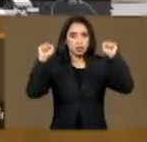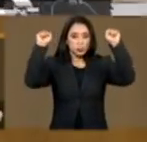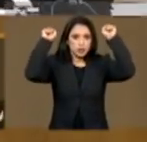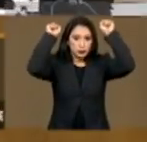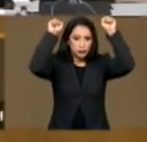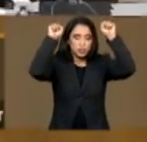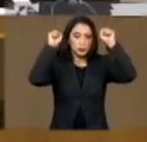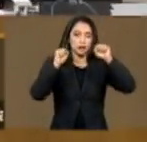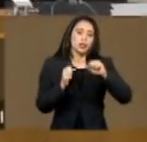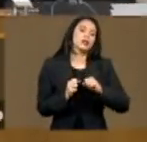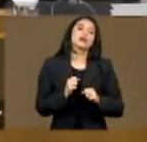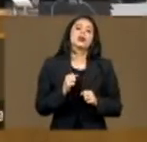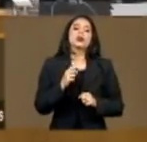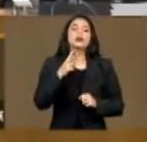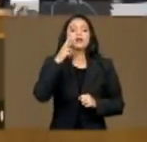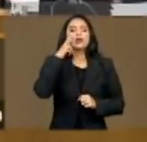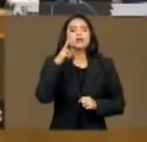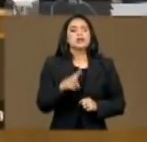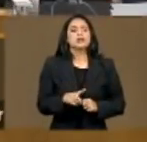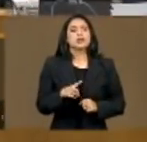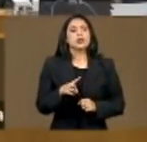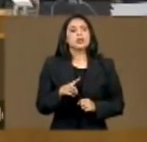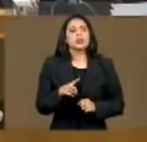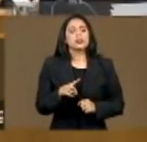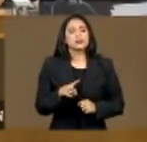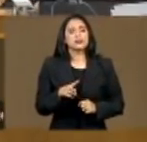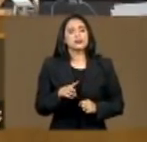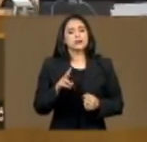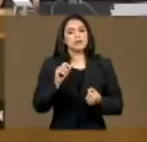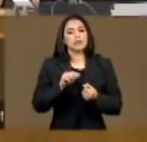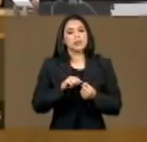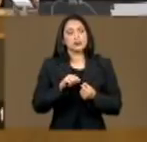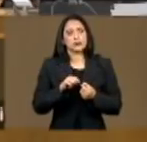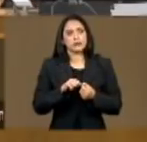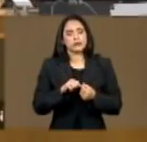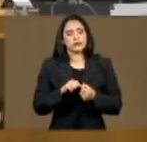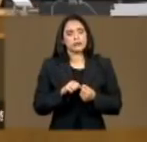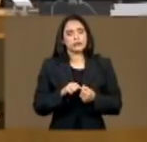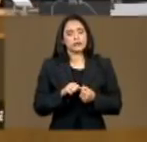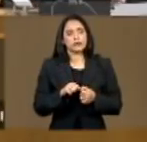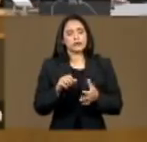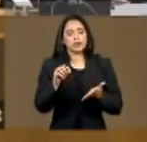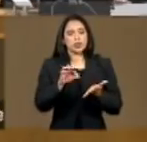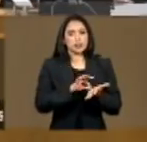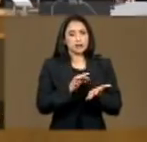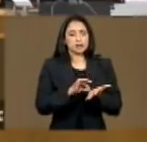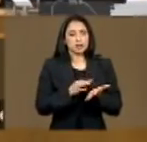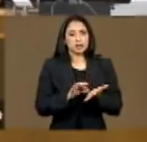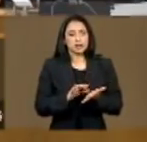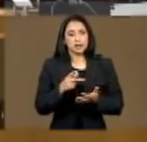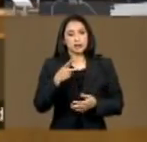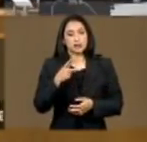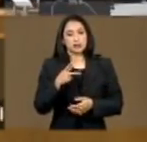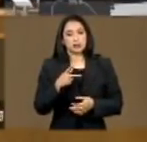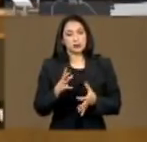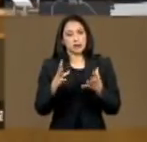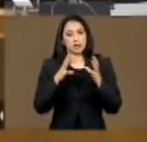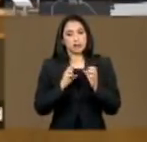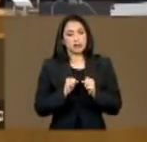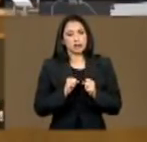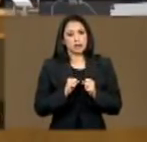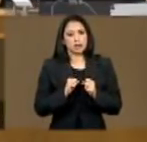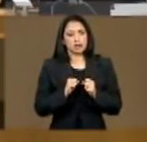interessado paulo roberto gomes fernandes encontram-se inscritos pelo paciente o